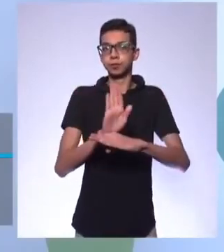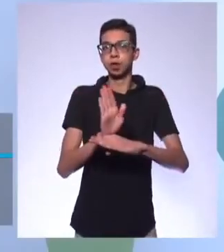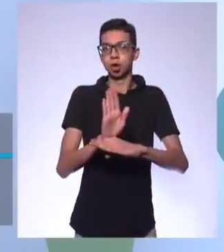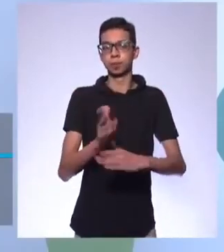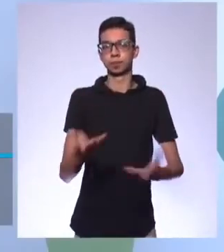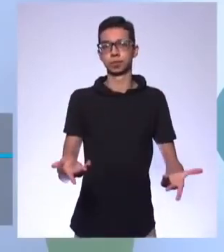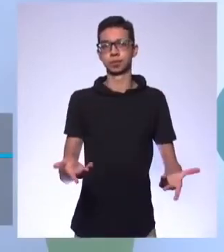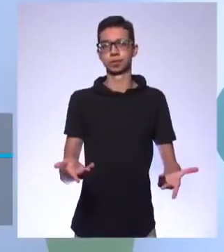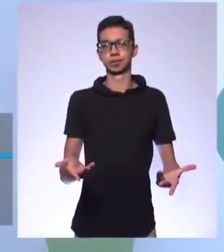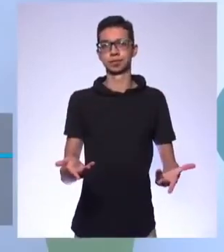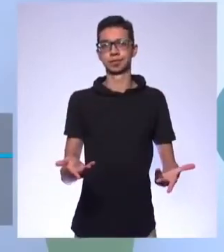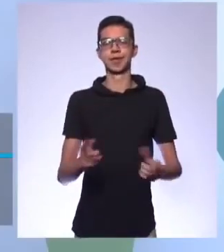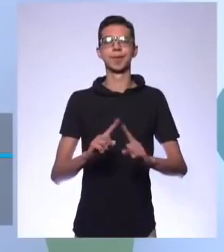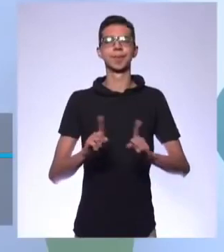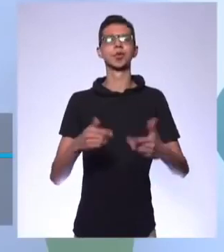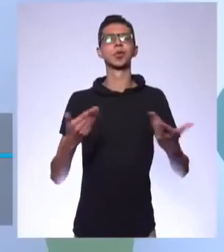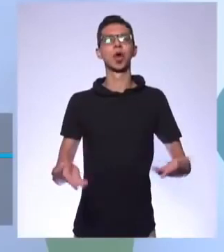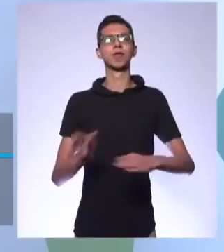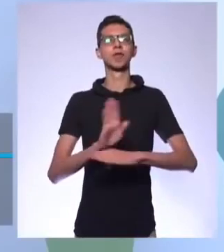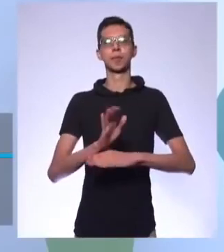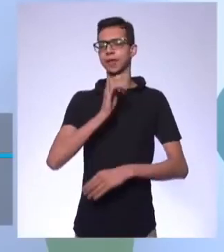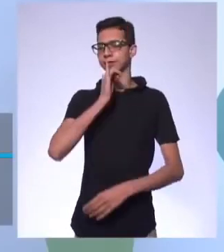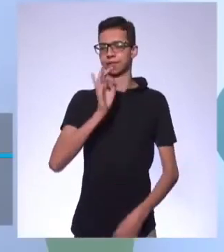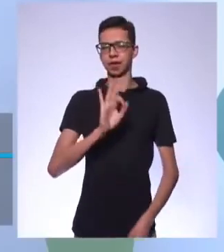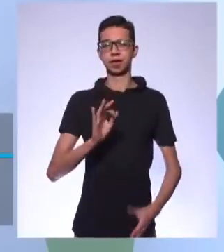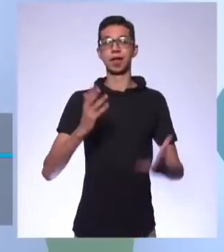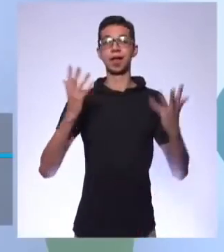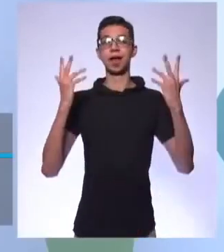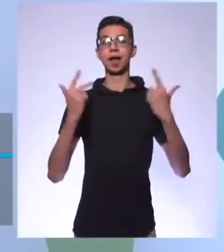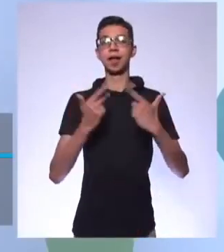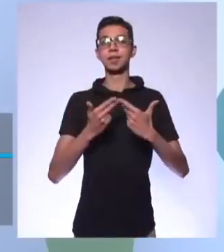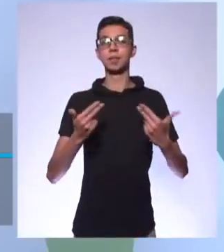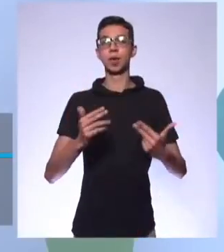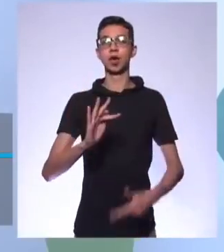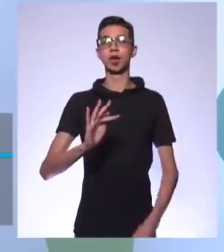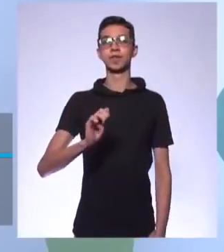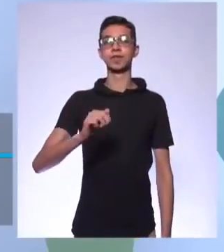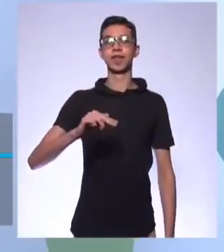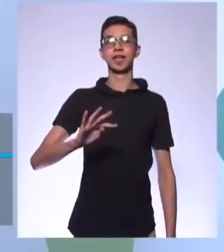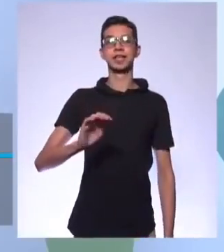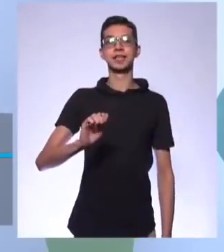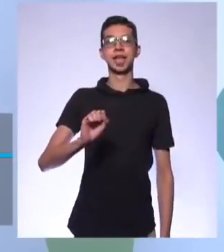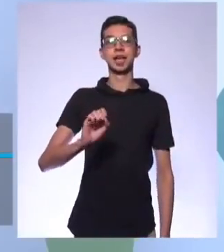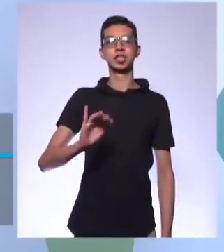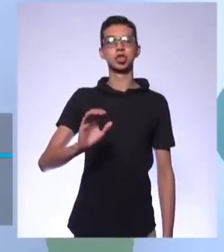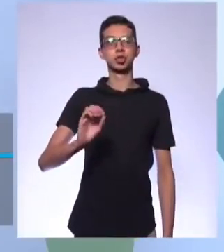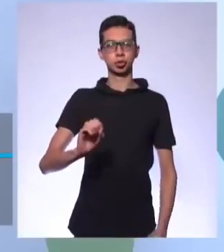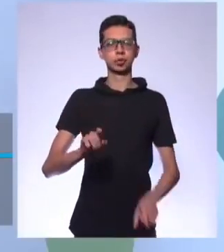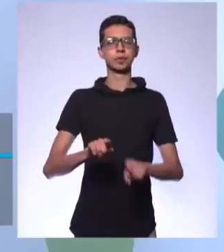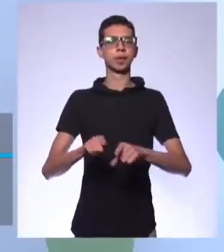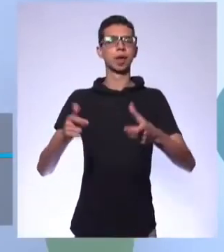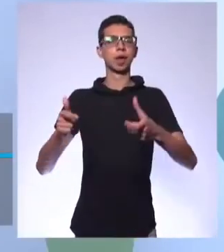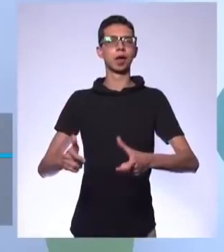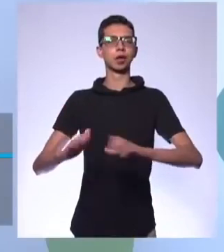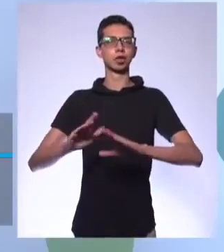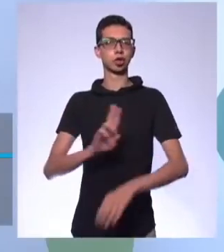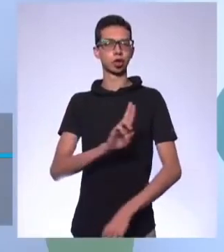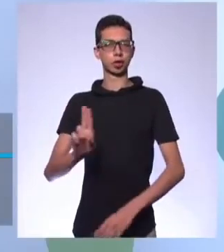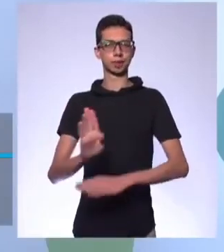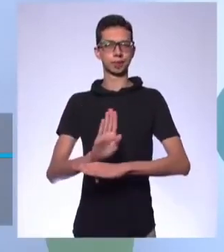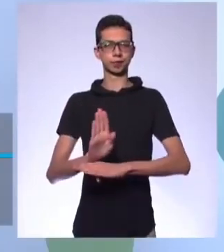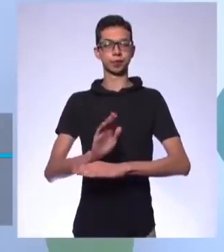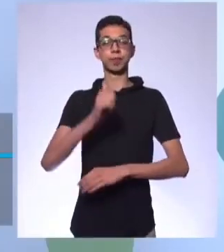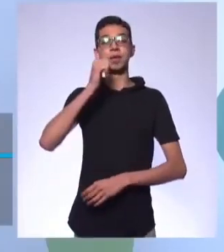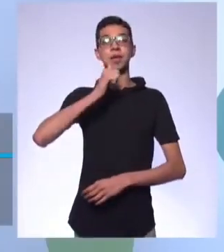professor, qual é o filme? Pode. É o Animais Fantásticos e Onde Habitam, né? Também está na tela. E ela diz, a Nayara diz, pelas avaliações,